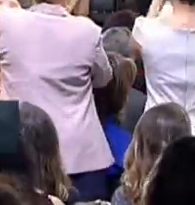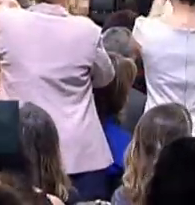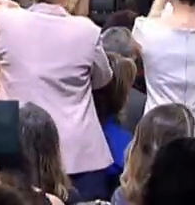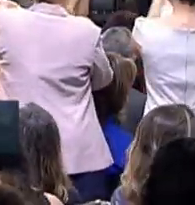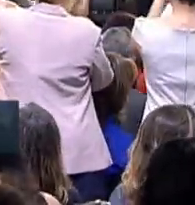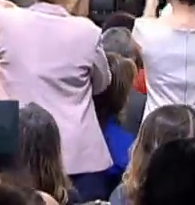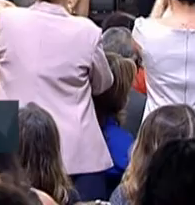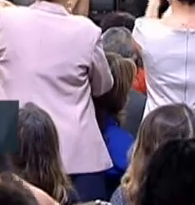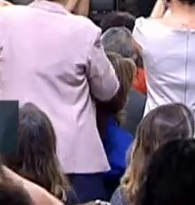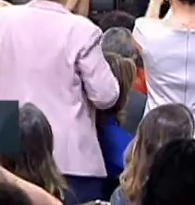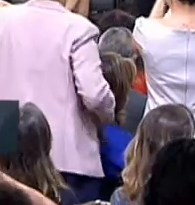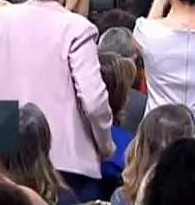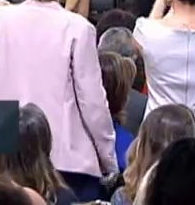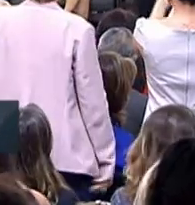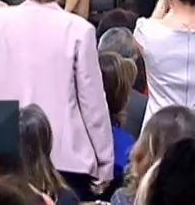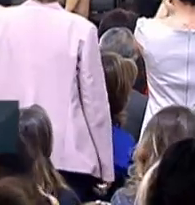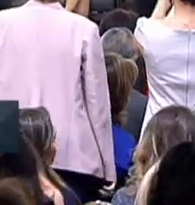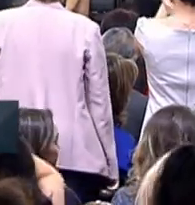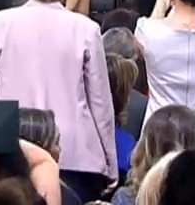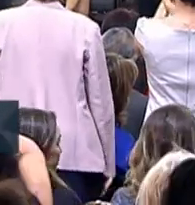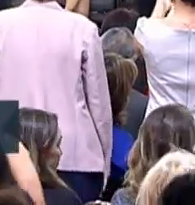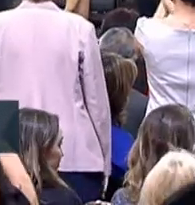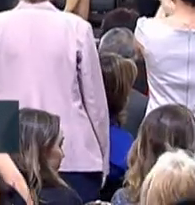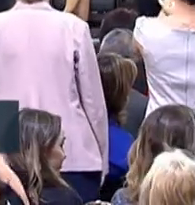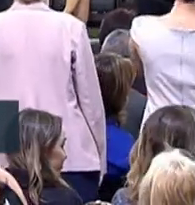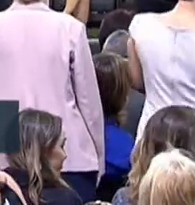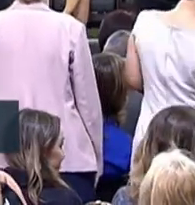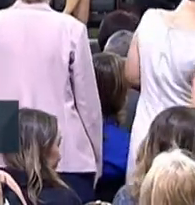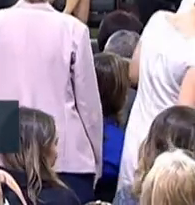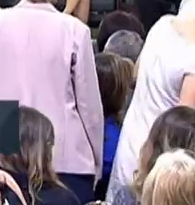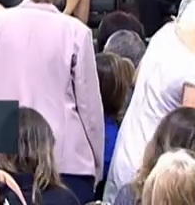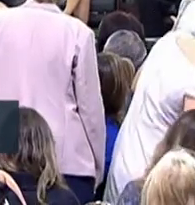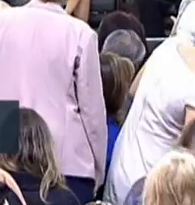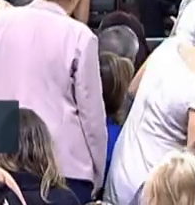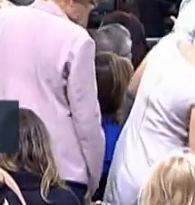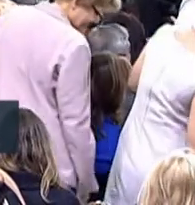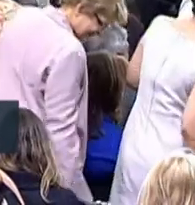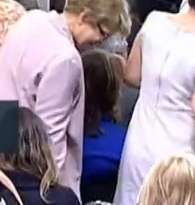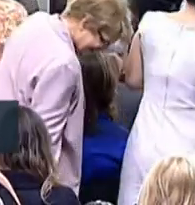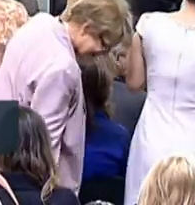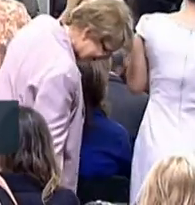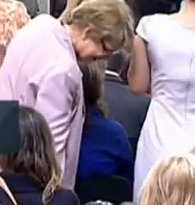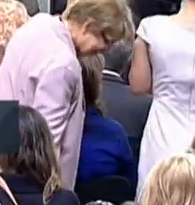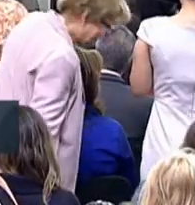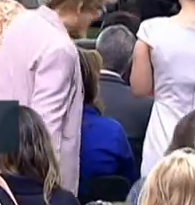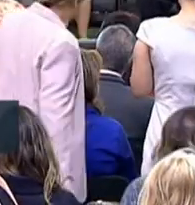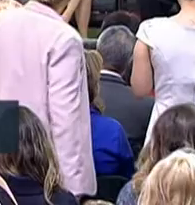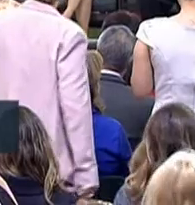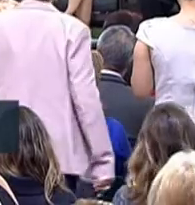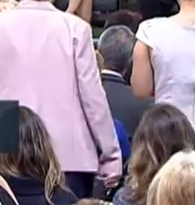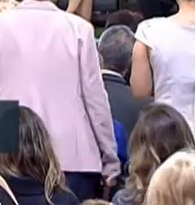é a vida agora tira da Antena 1